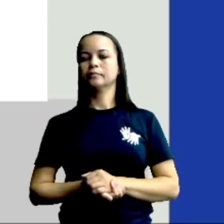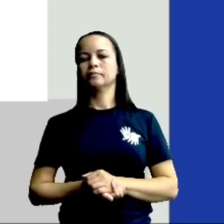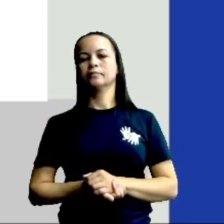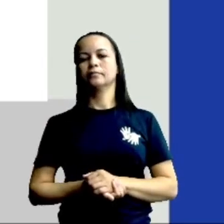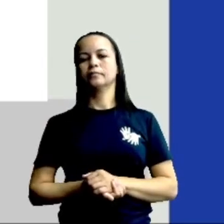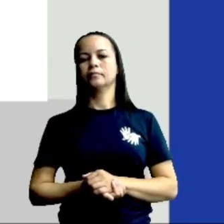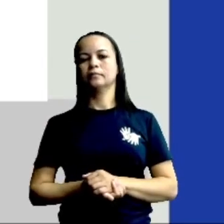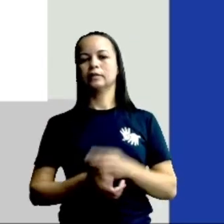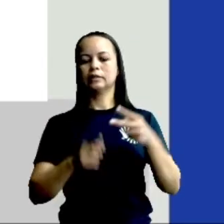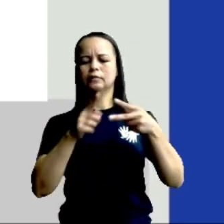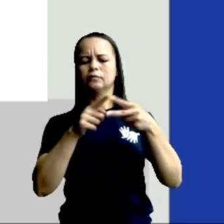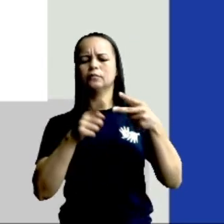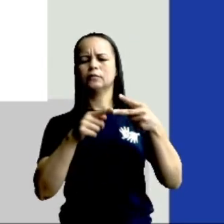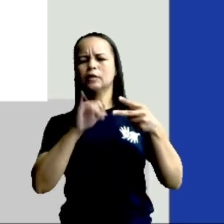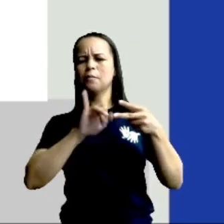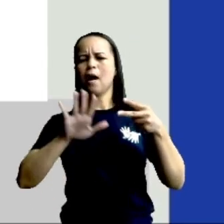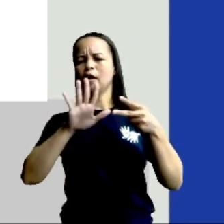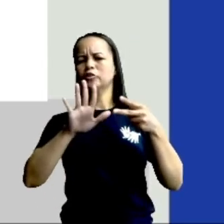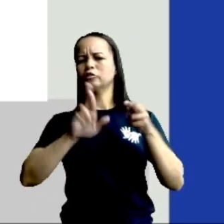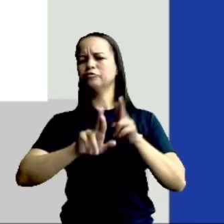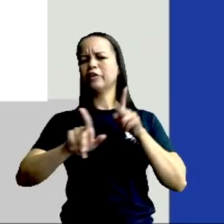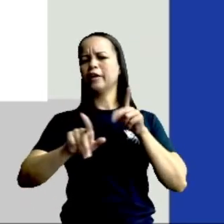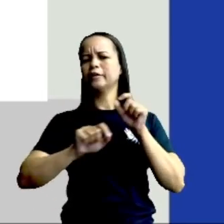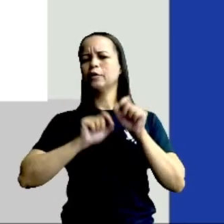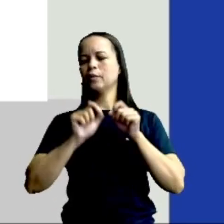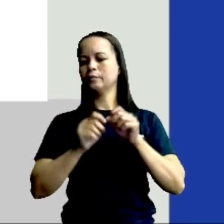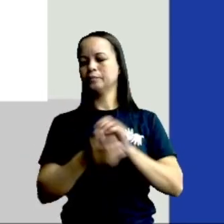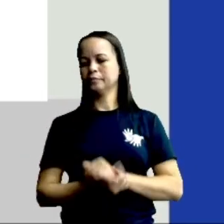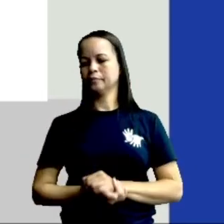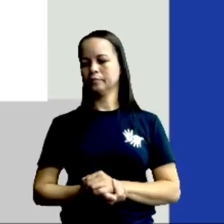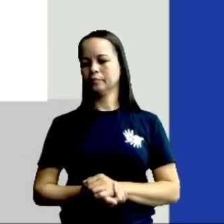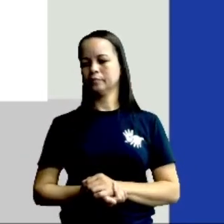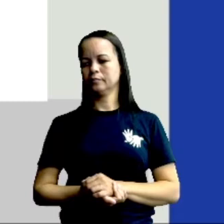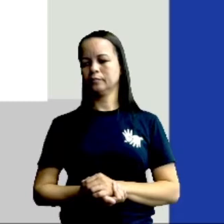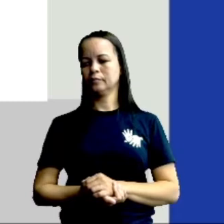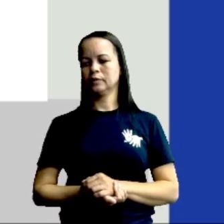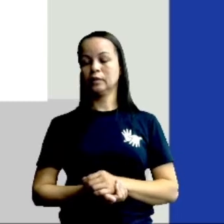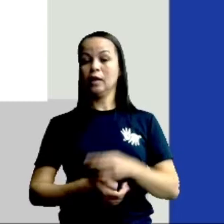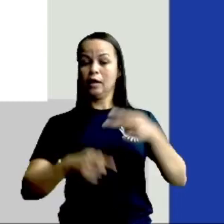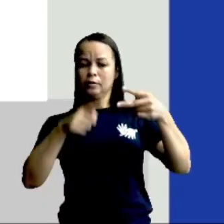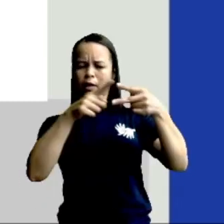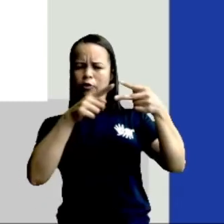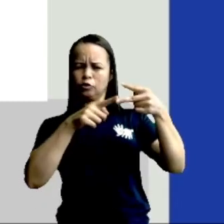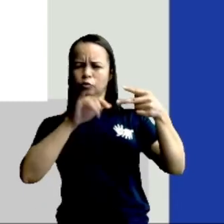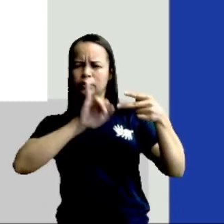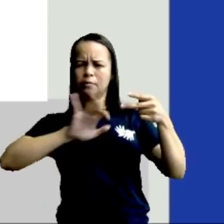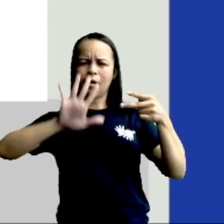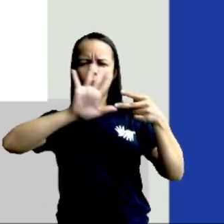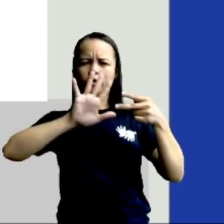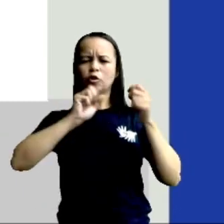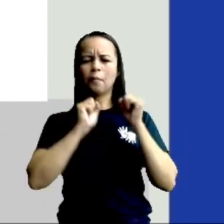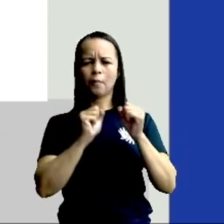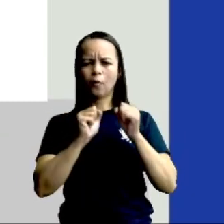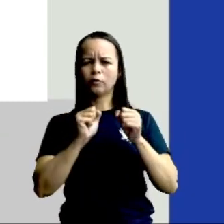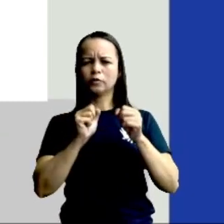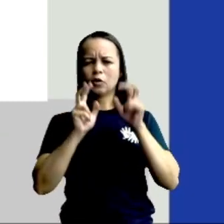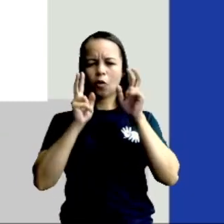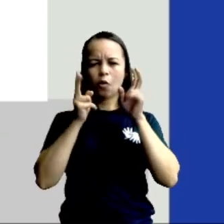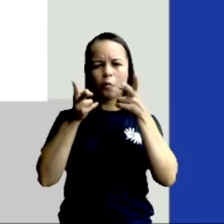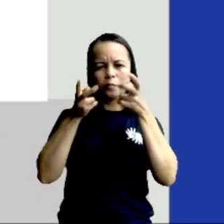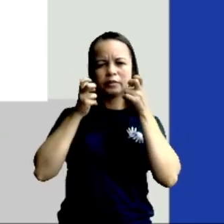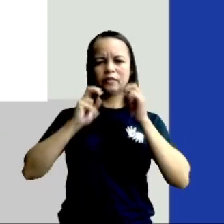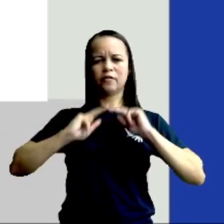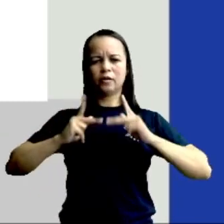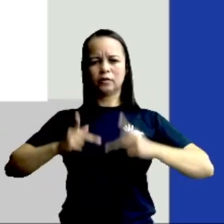paisagens? Nas duas imagens, podem ser observadas ações humanas que modificam o